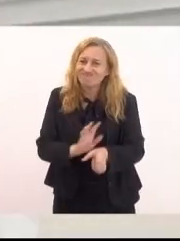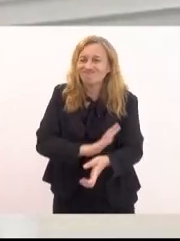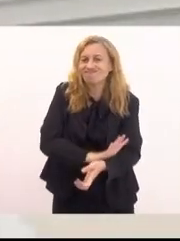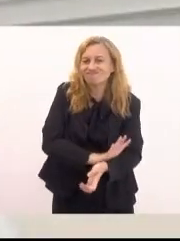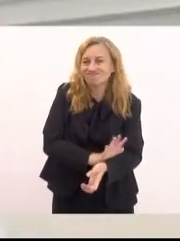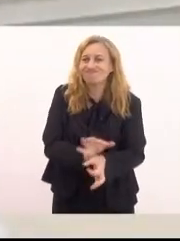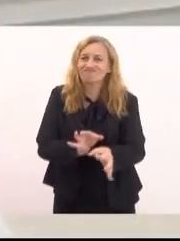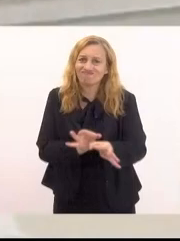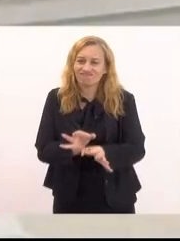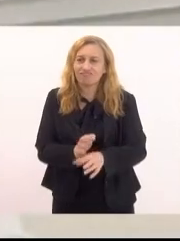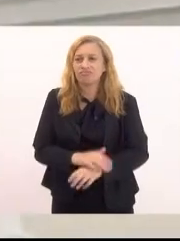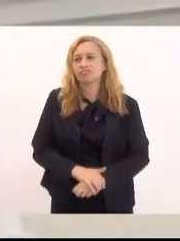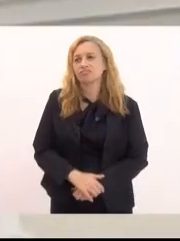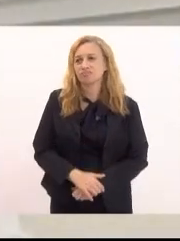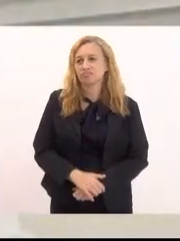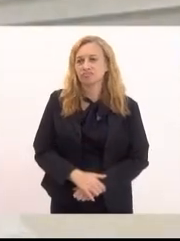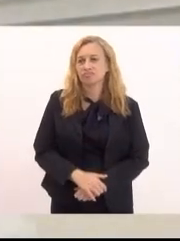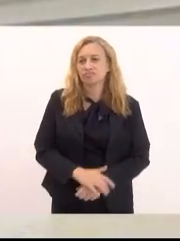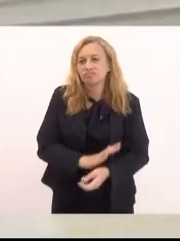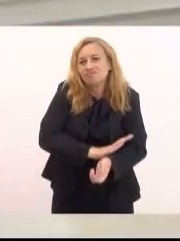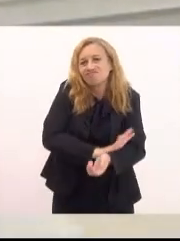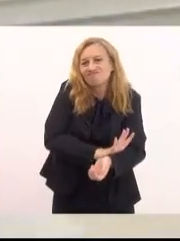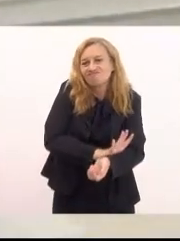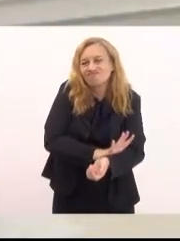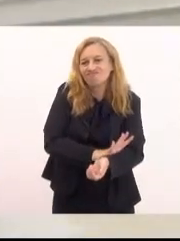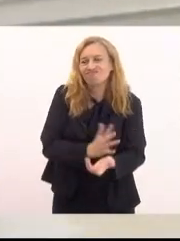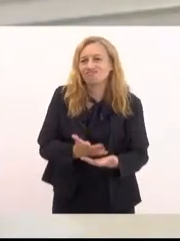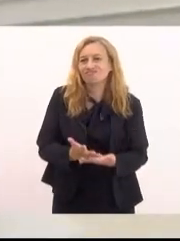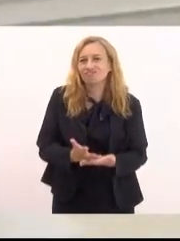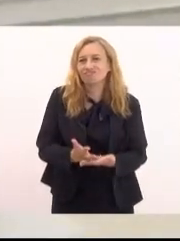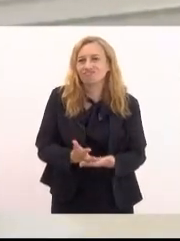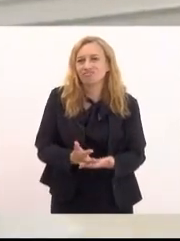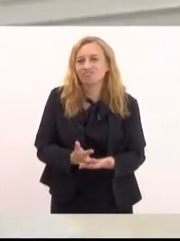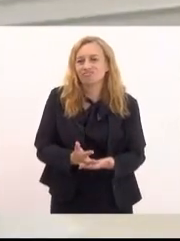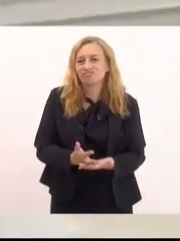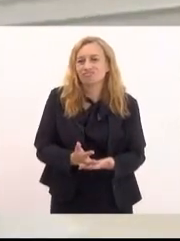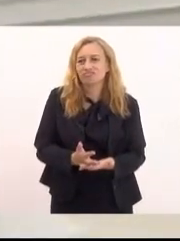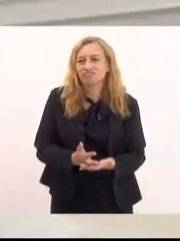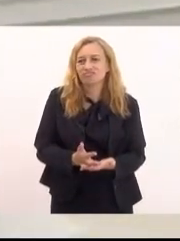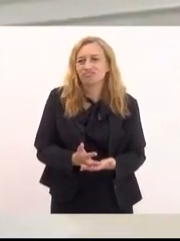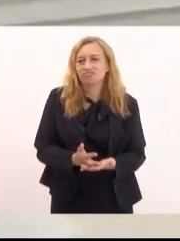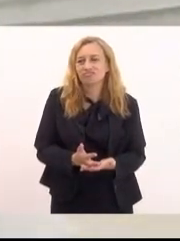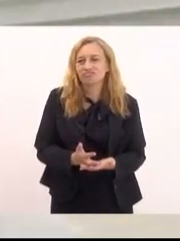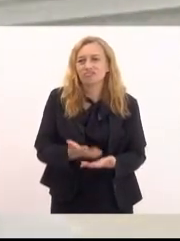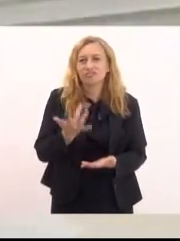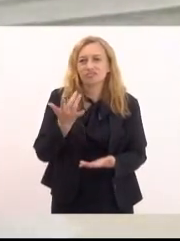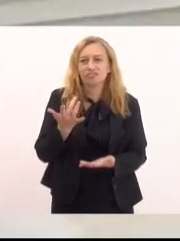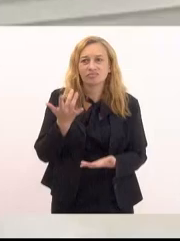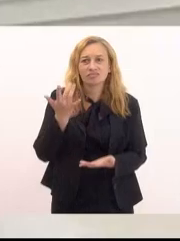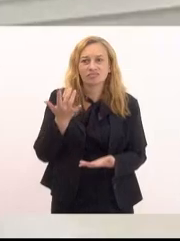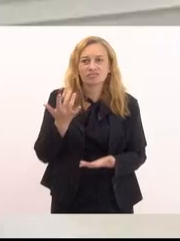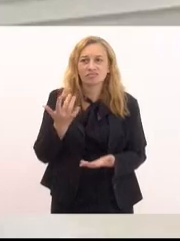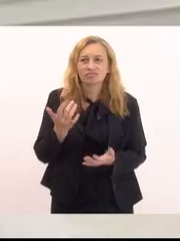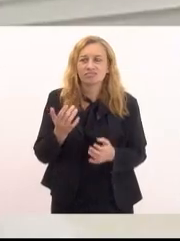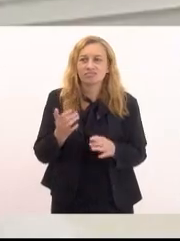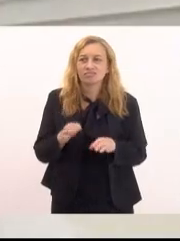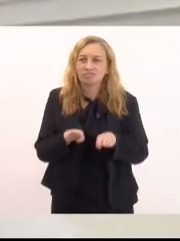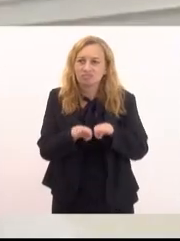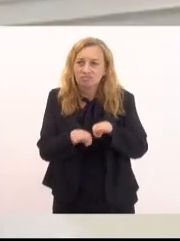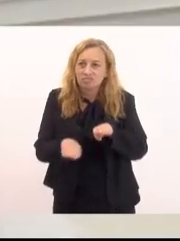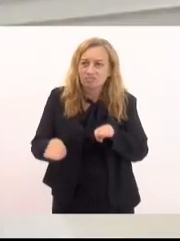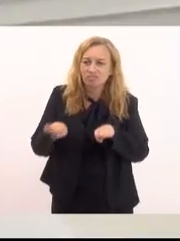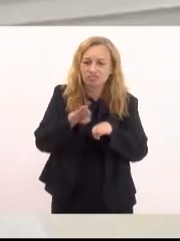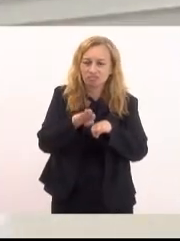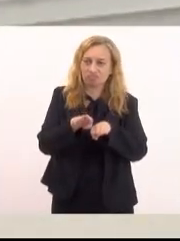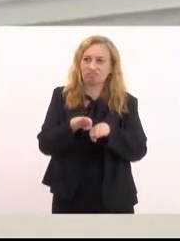racialmente organizada. O racismo, ele é aquilo que naturaliza que há uma hierarquia racial em nossa